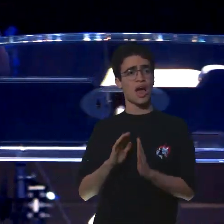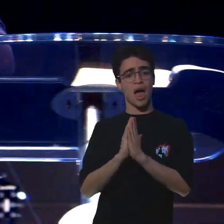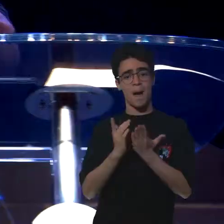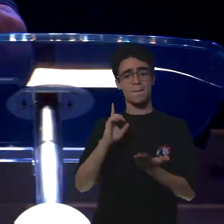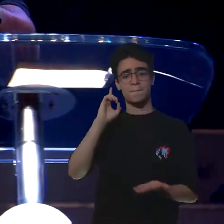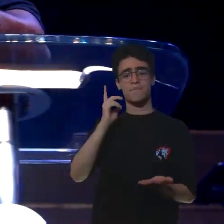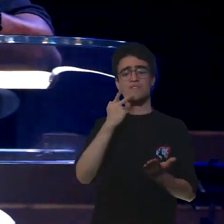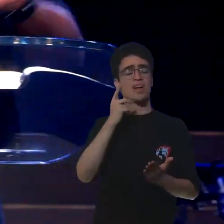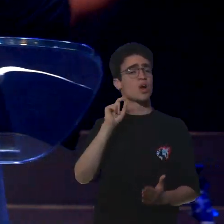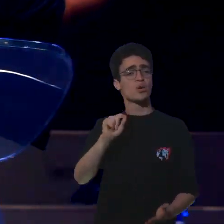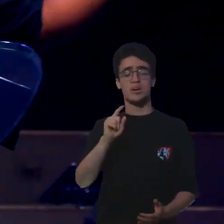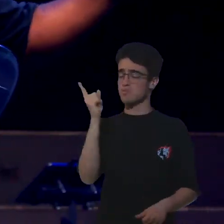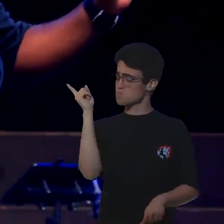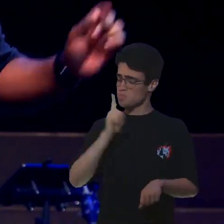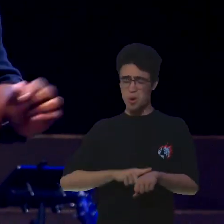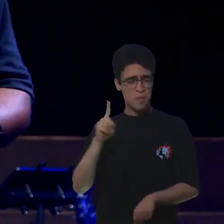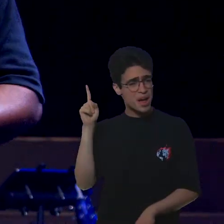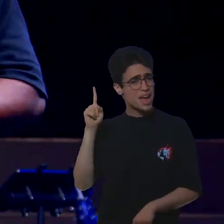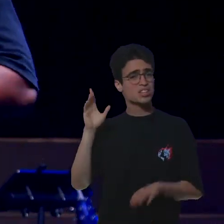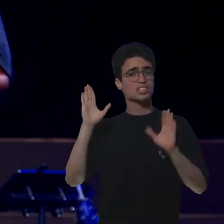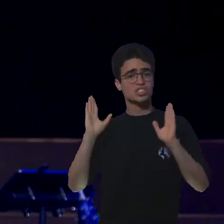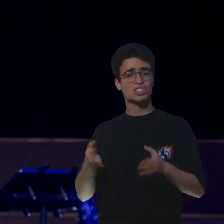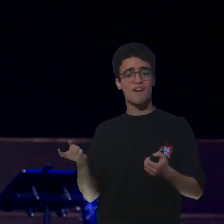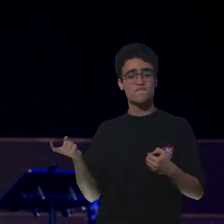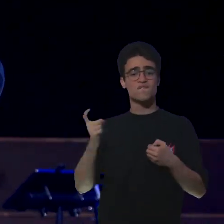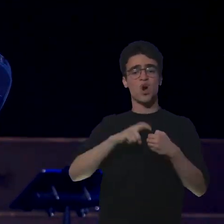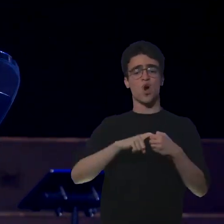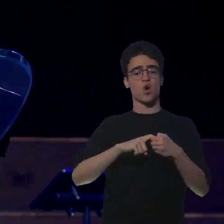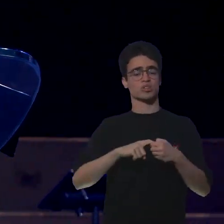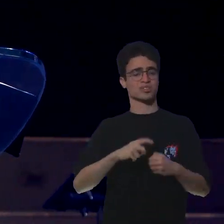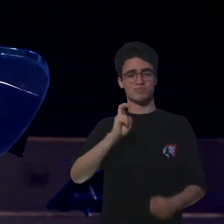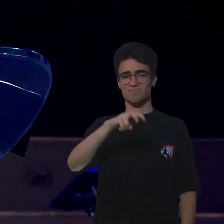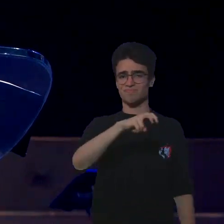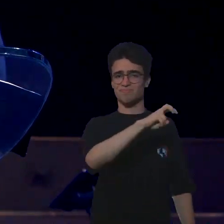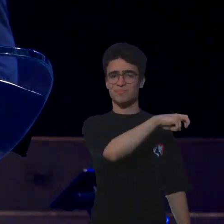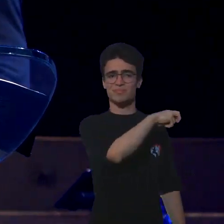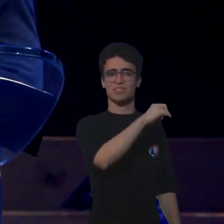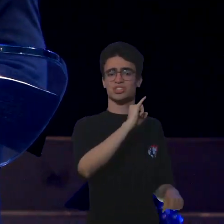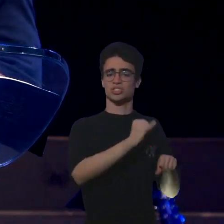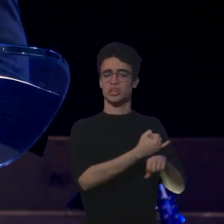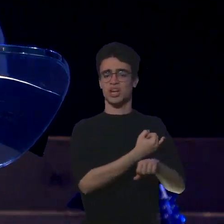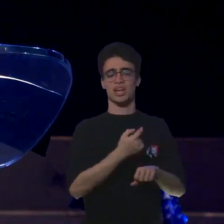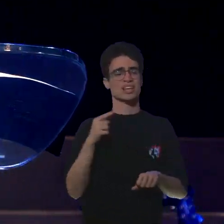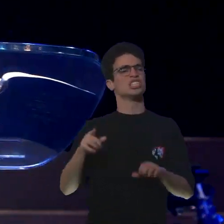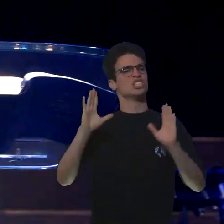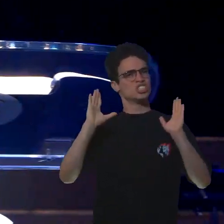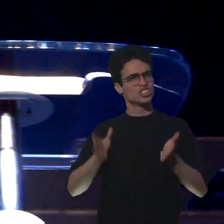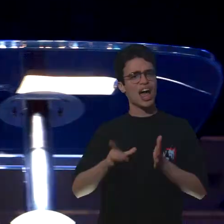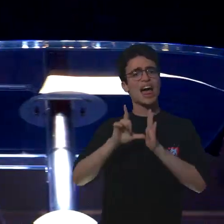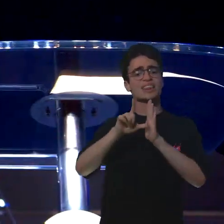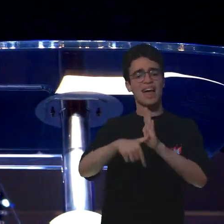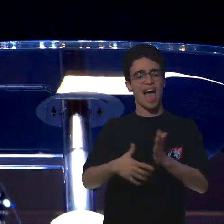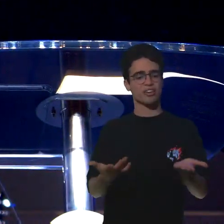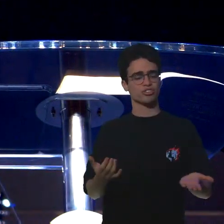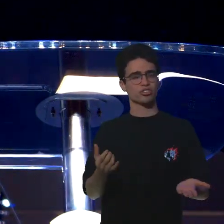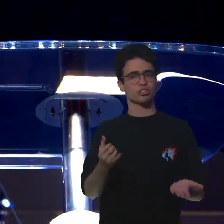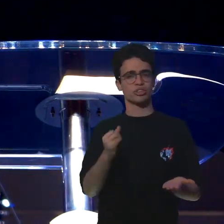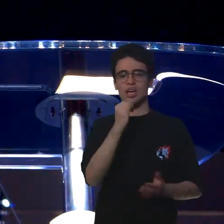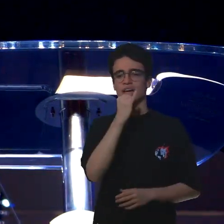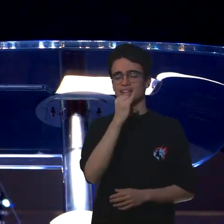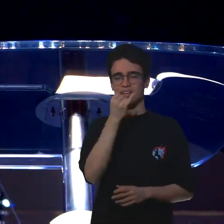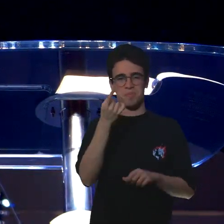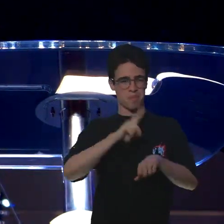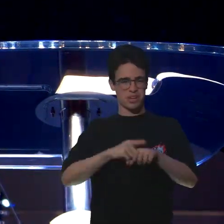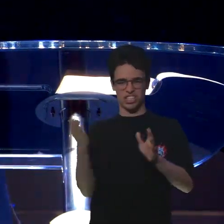falar que imediatamente eles retornaram. E aí aqui já era tarde da noite. Se quando eles chegaram